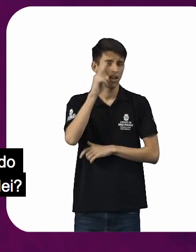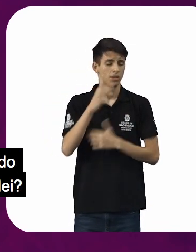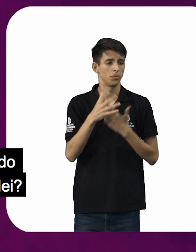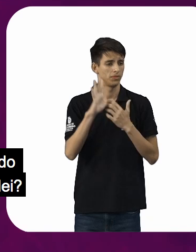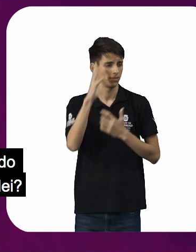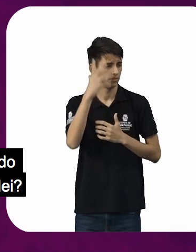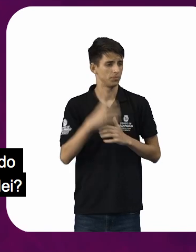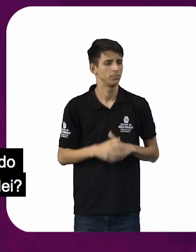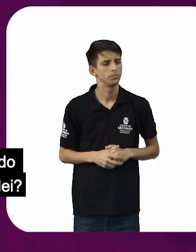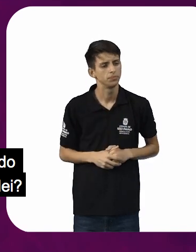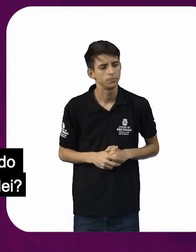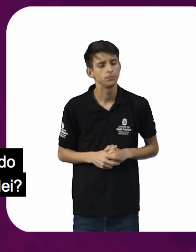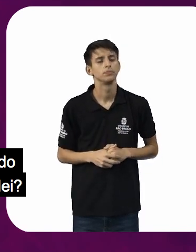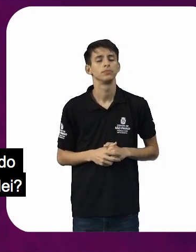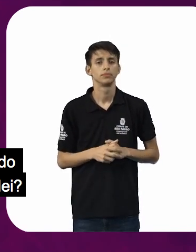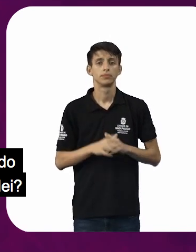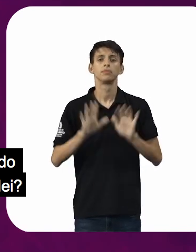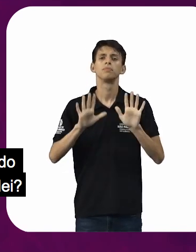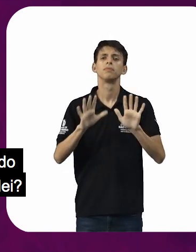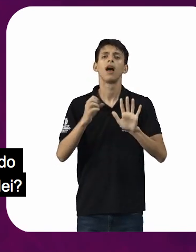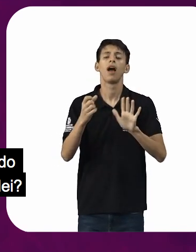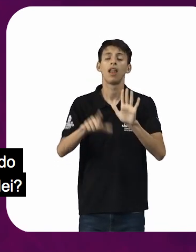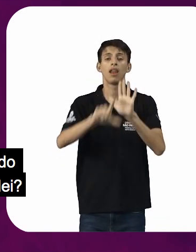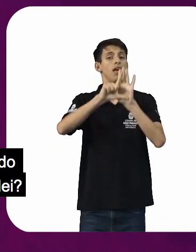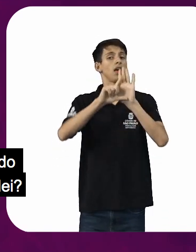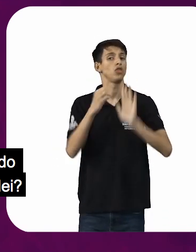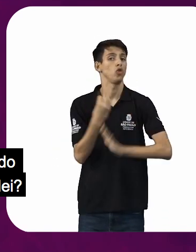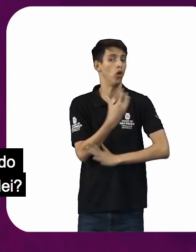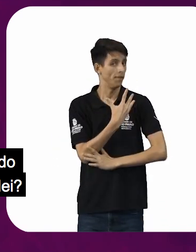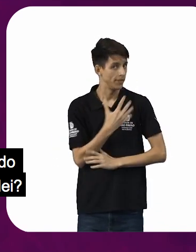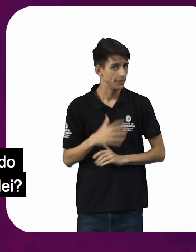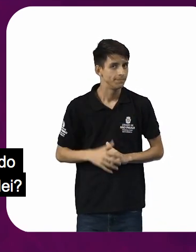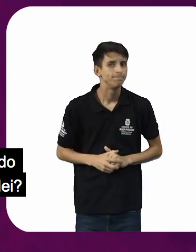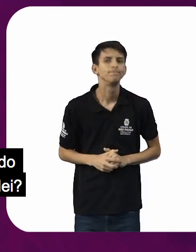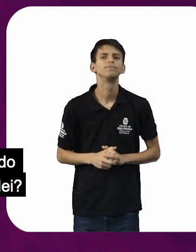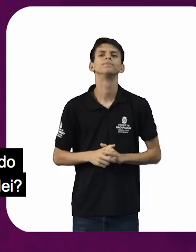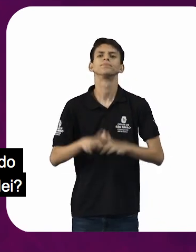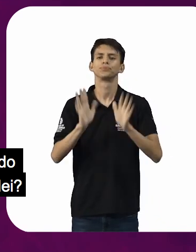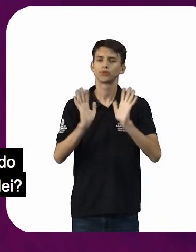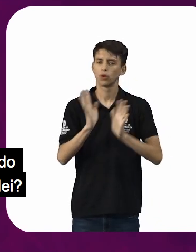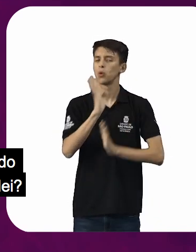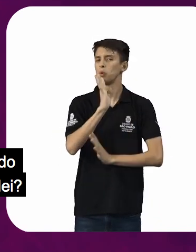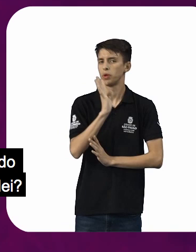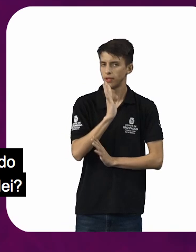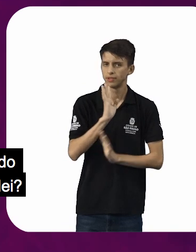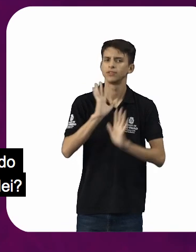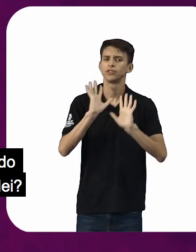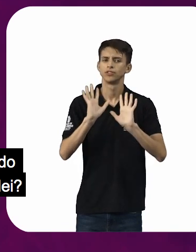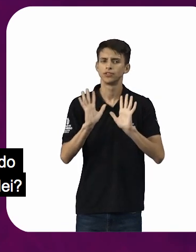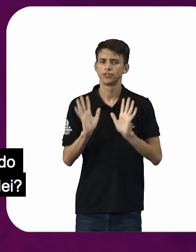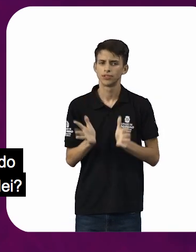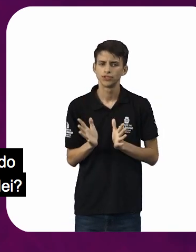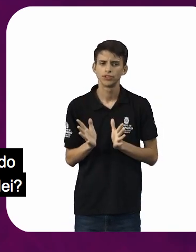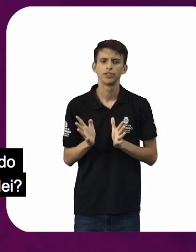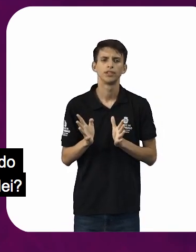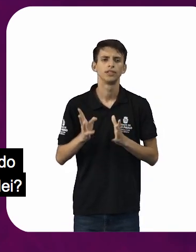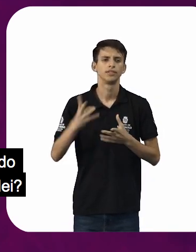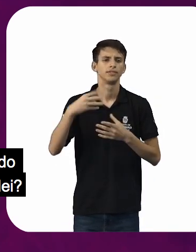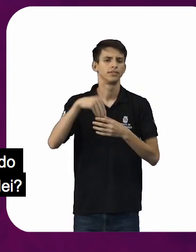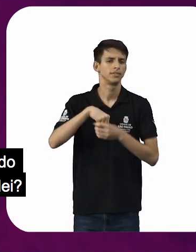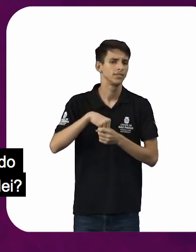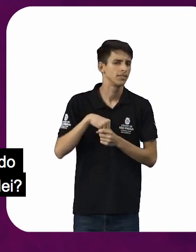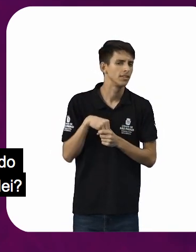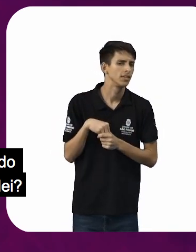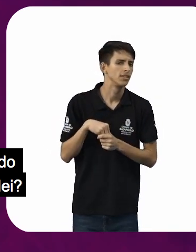assim, a lei é nova. Ela já há conhecimento de que ela tenha sido aplicada em algum momento,